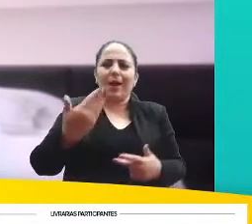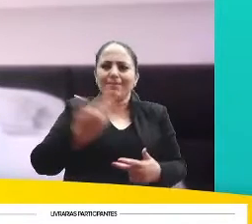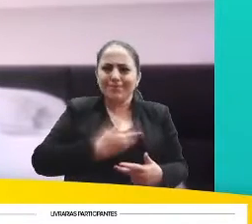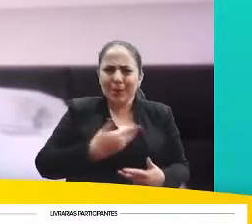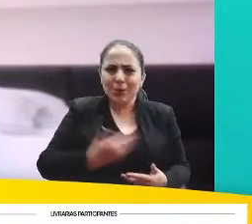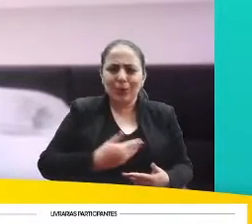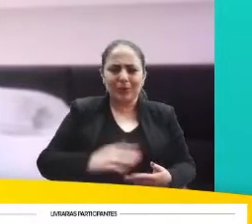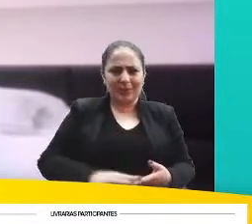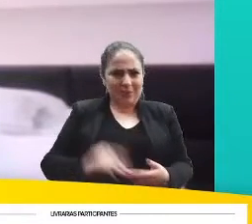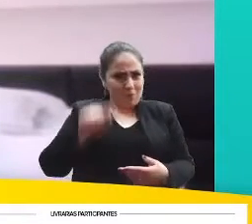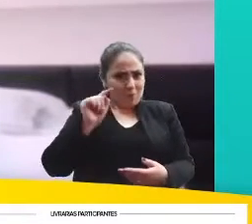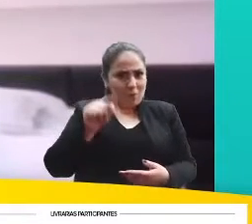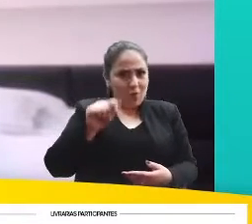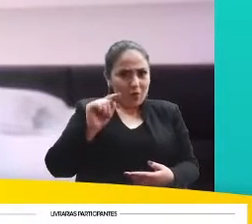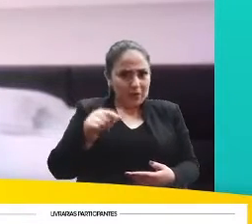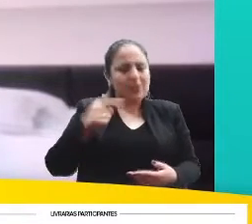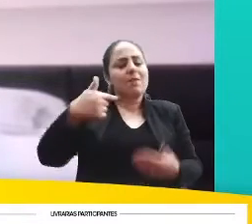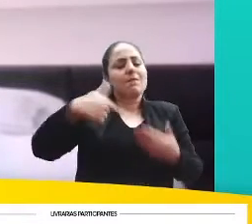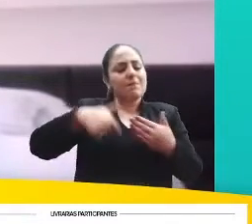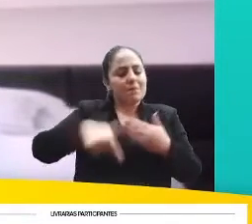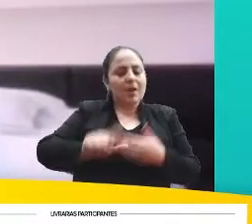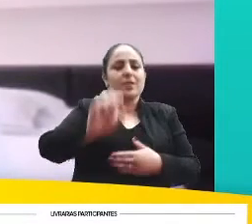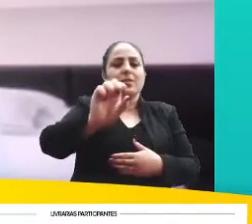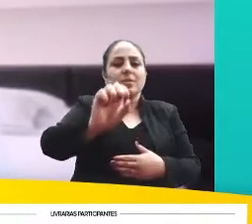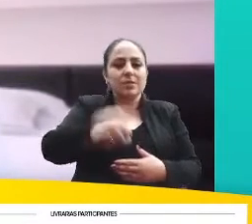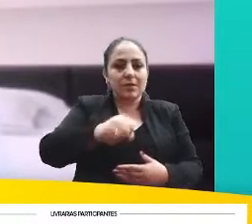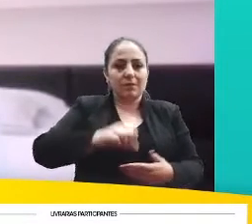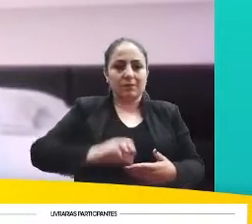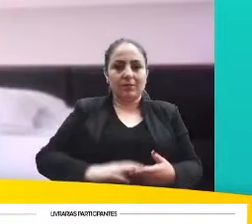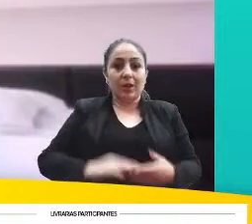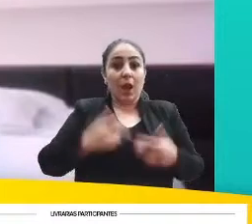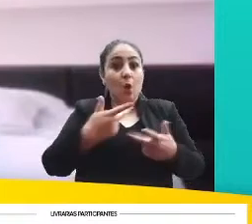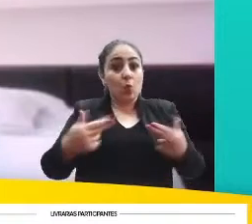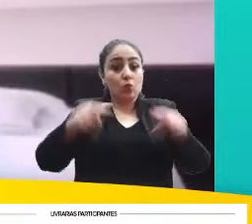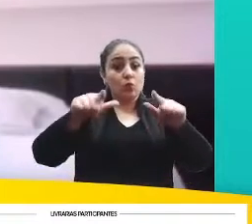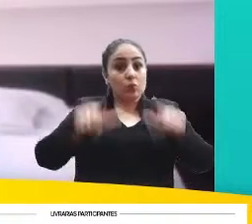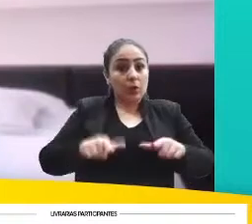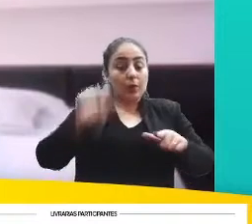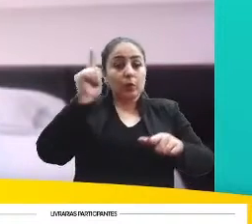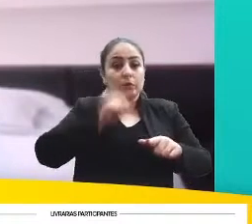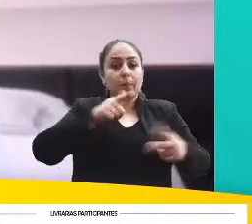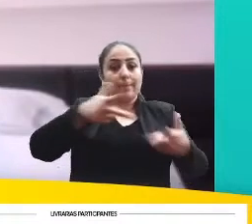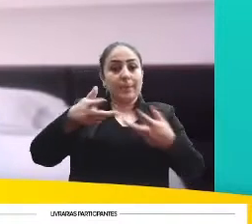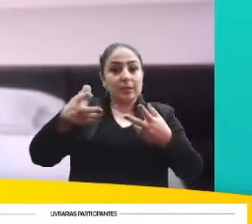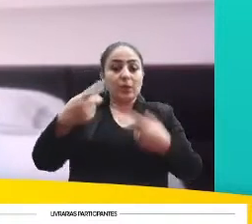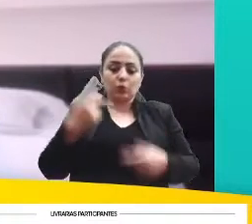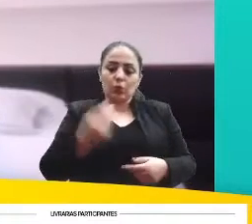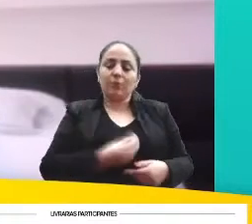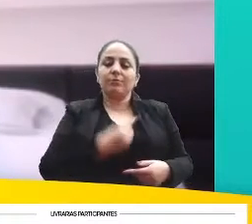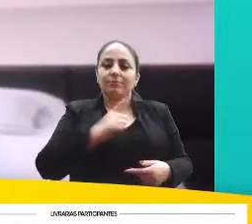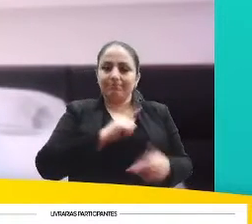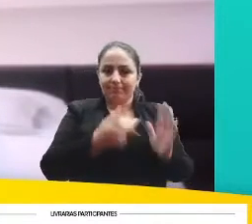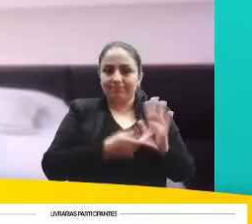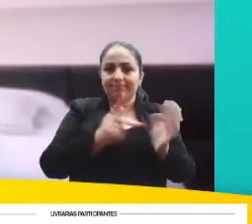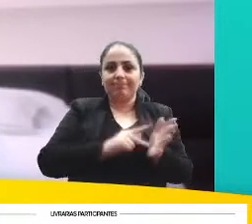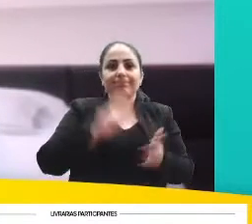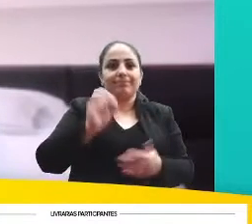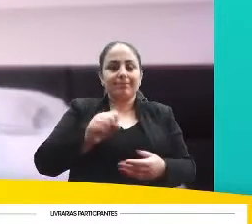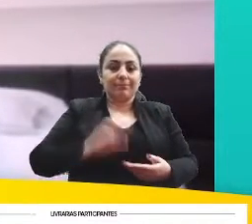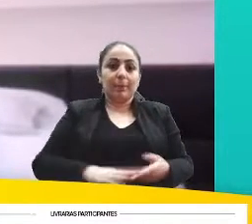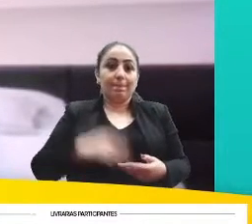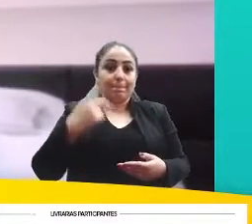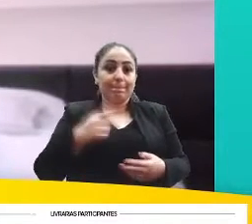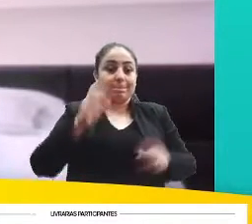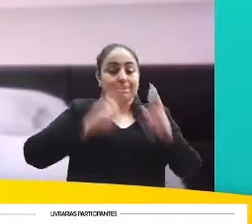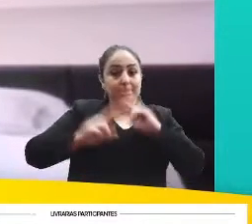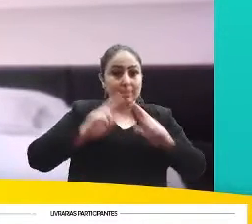amigo, você vai sim, em algum momento, se dar conta que a tua vida tem sentido, que as